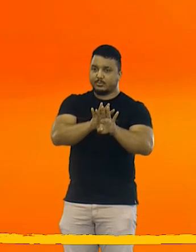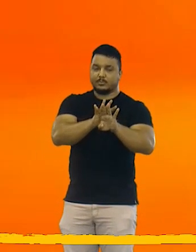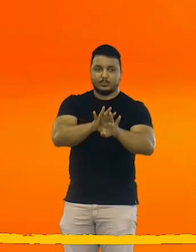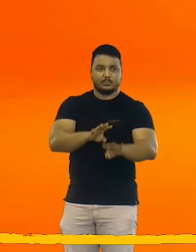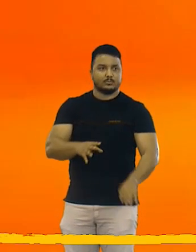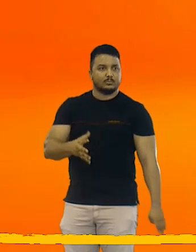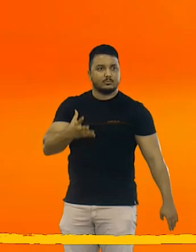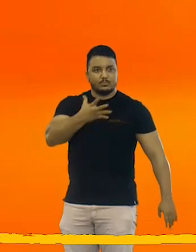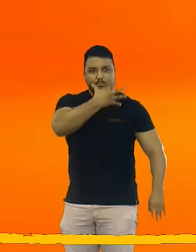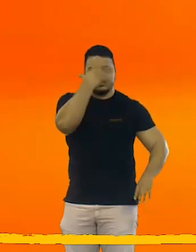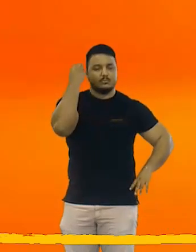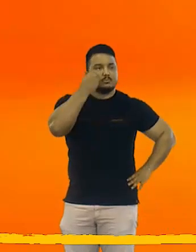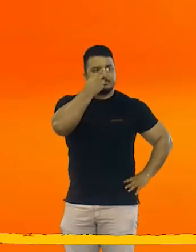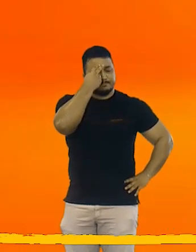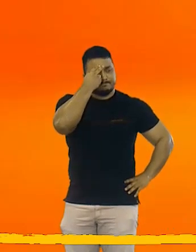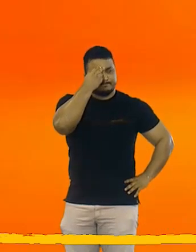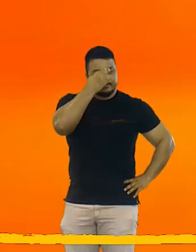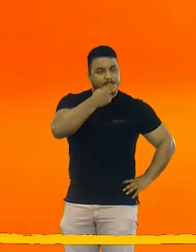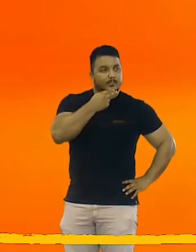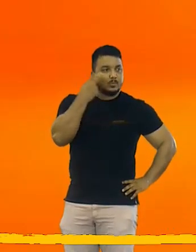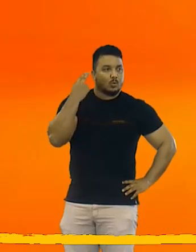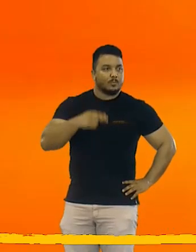meu Deus,